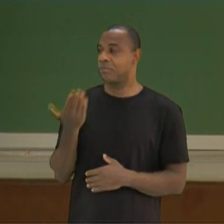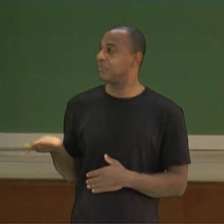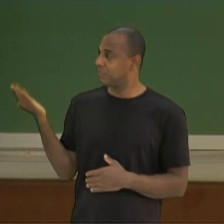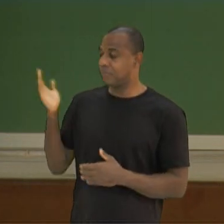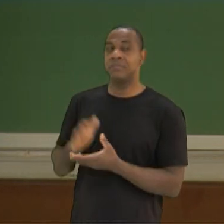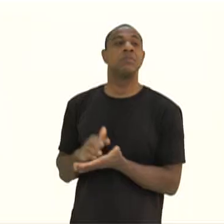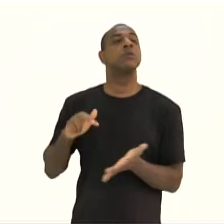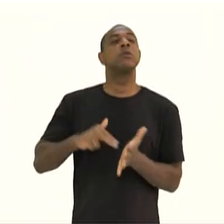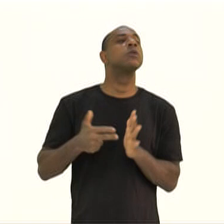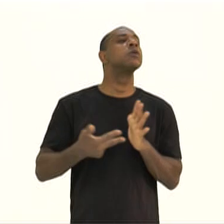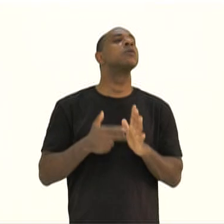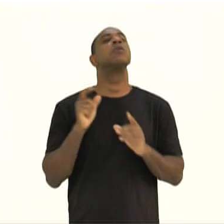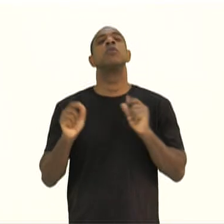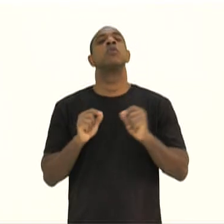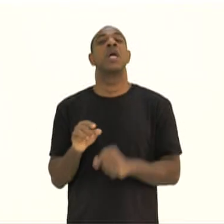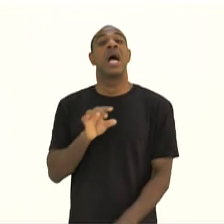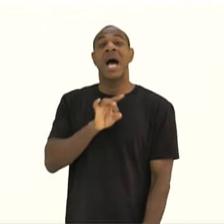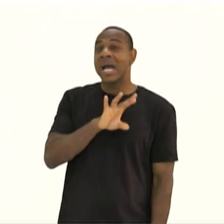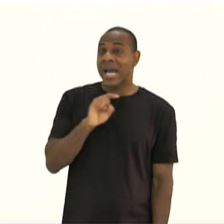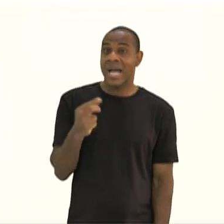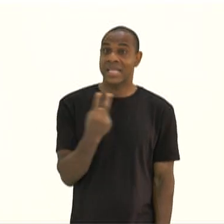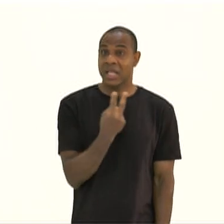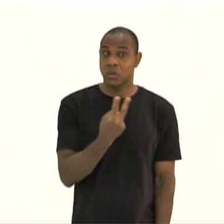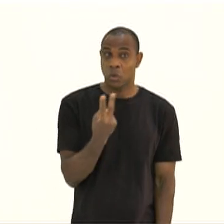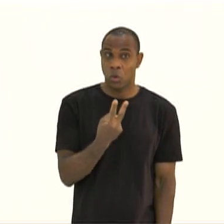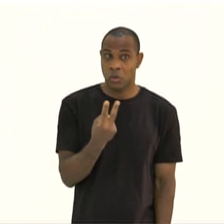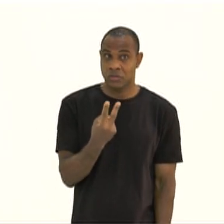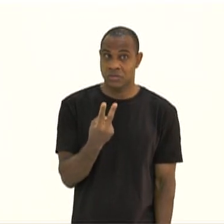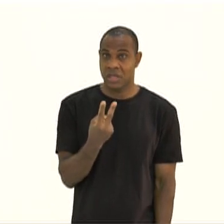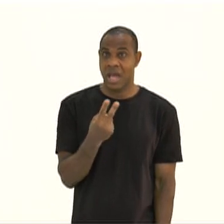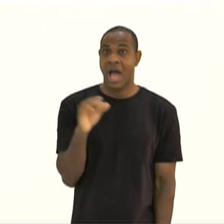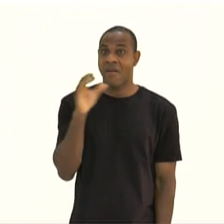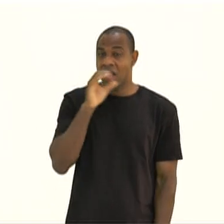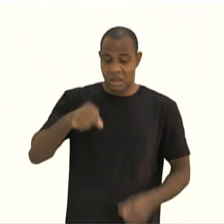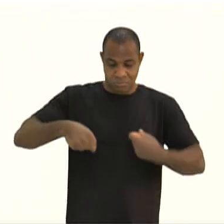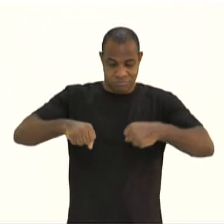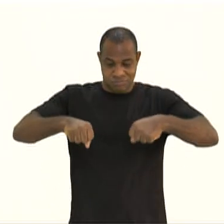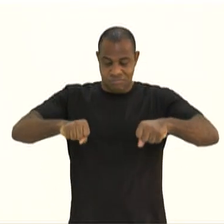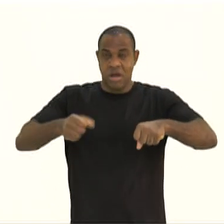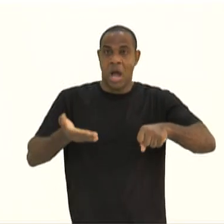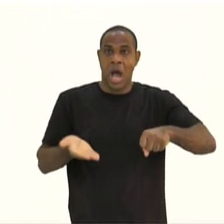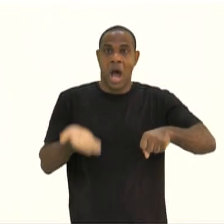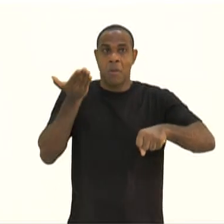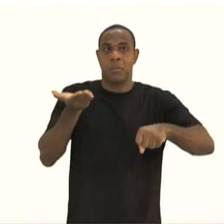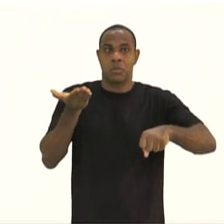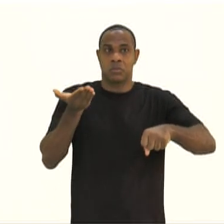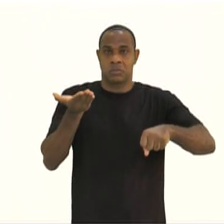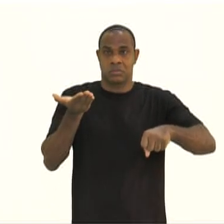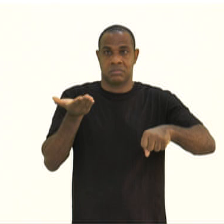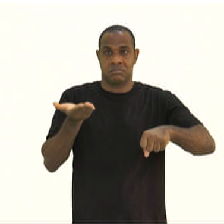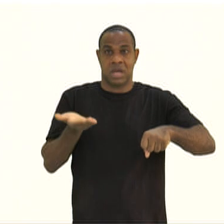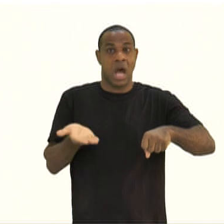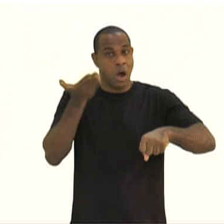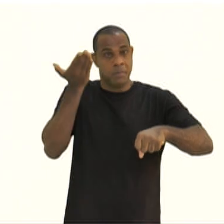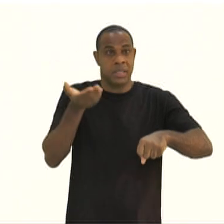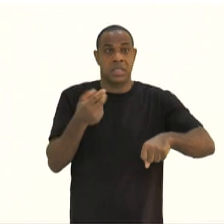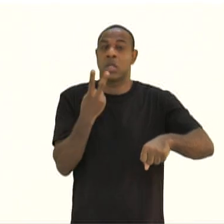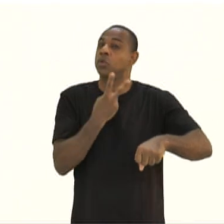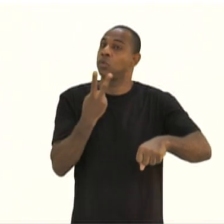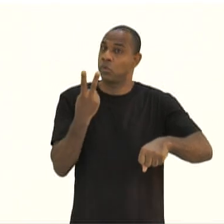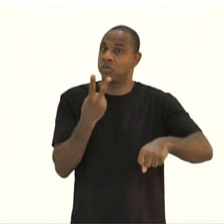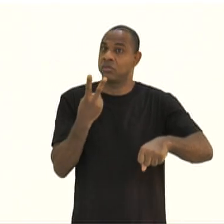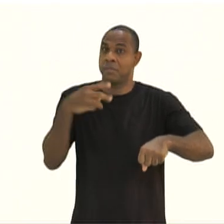isso significa, né, que a cada 2, que a velocidade dessa moto, ela aumenta 2 metros por segundo a